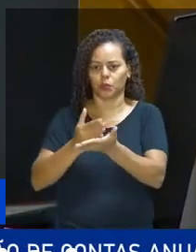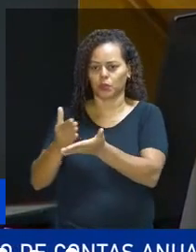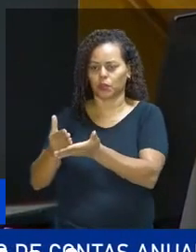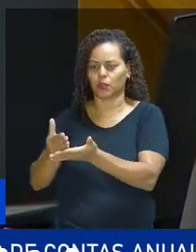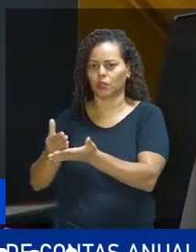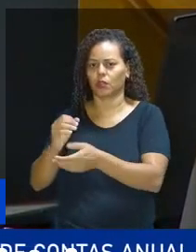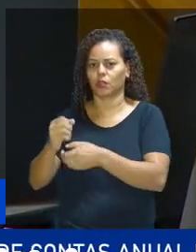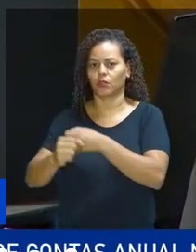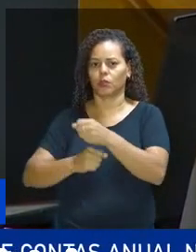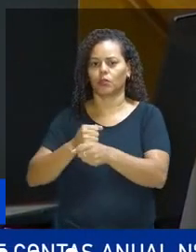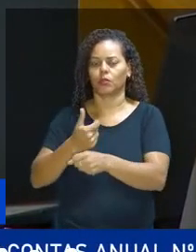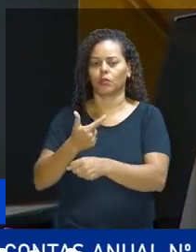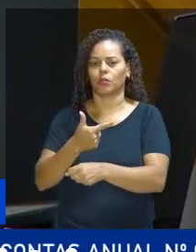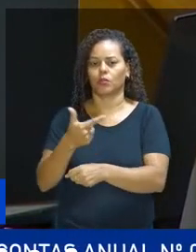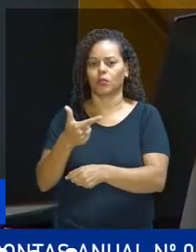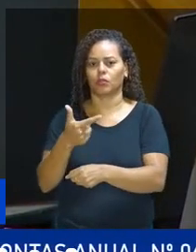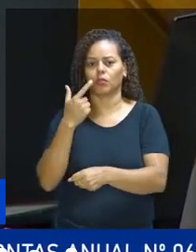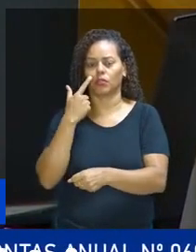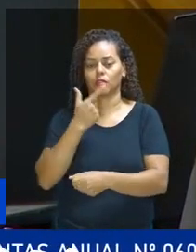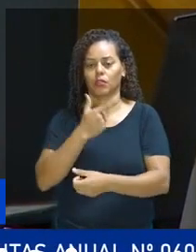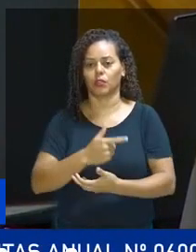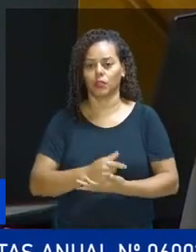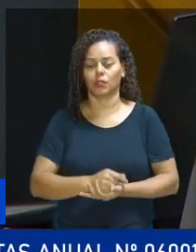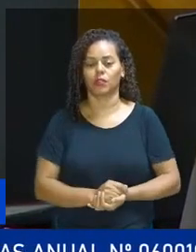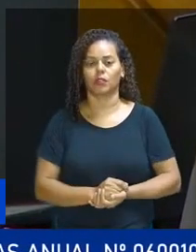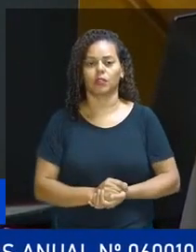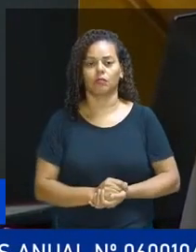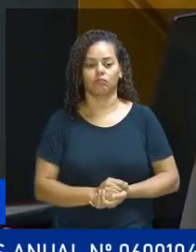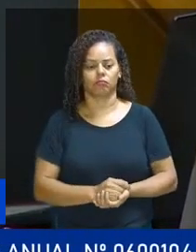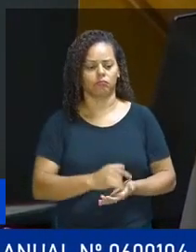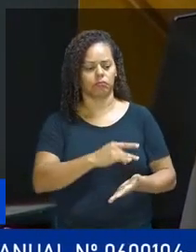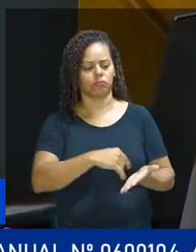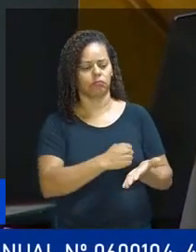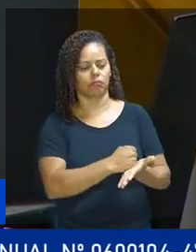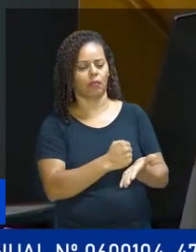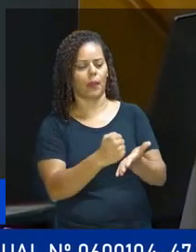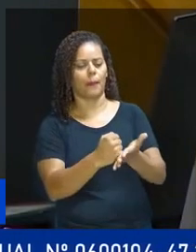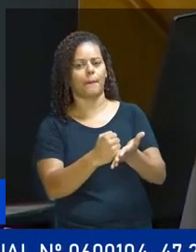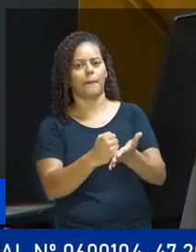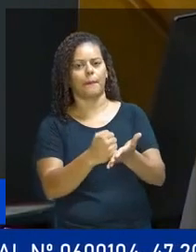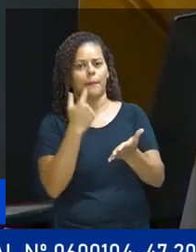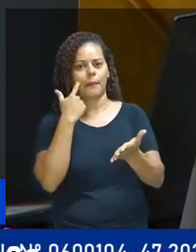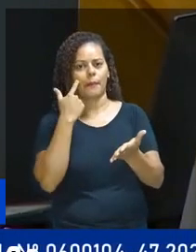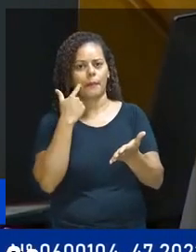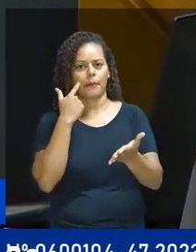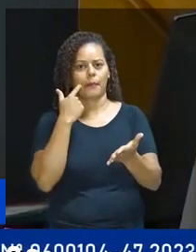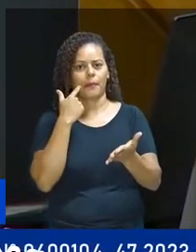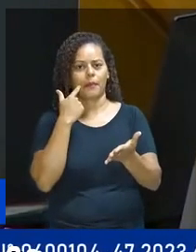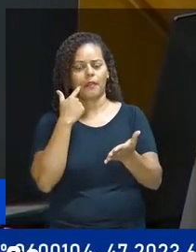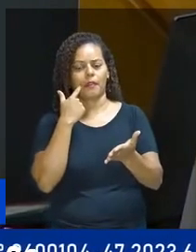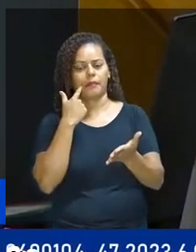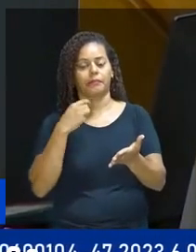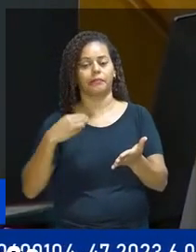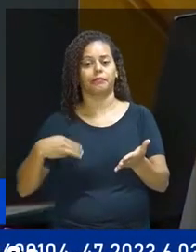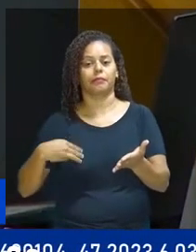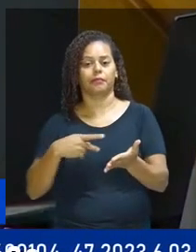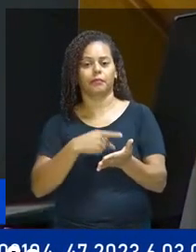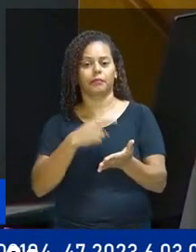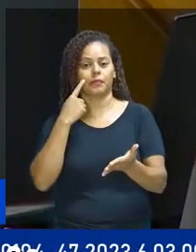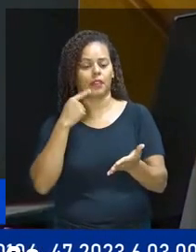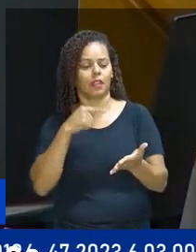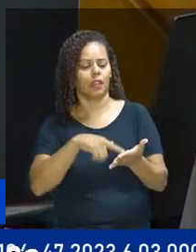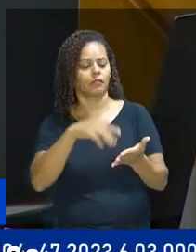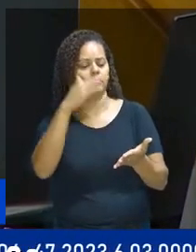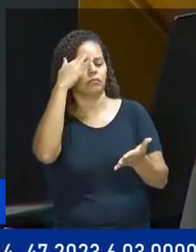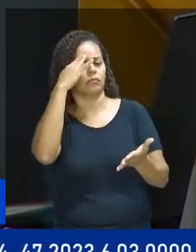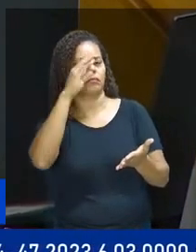Embora o parecer ele tenha atestado a regularidade de toda a documentação acostada, o órgão ministerial ele entendeu que o adimplemento de